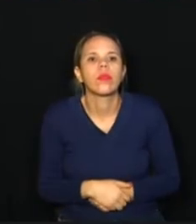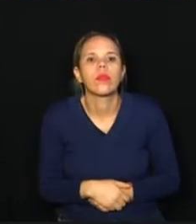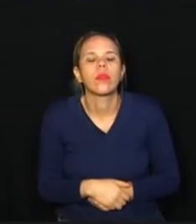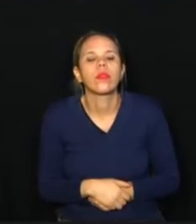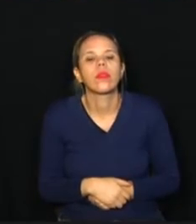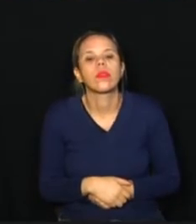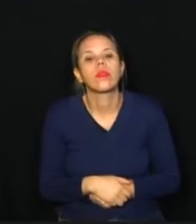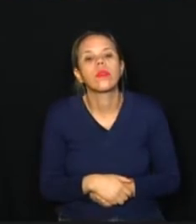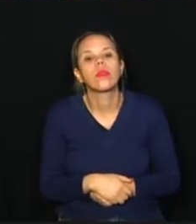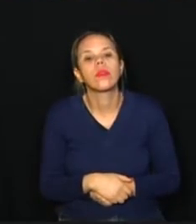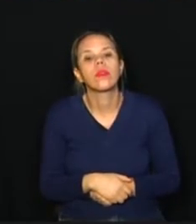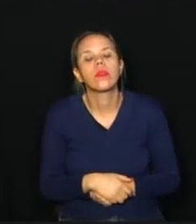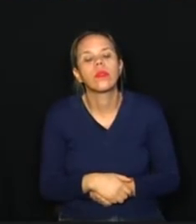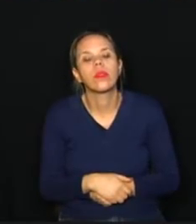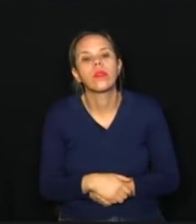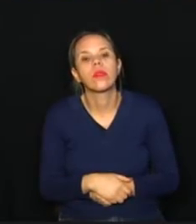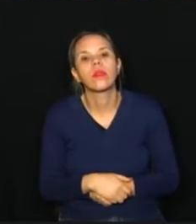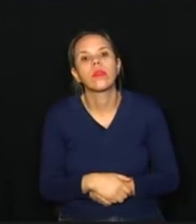deixar